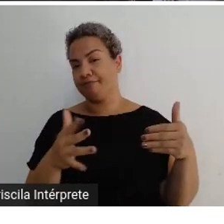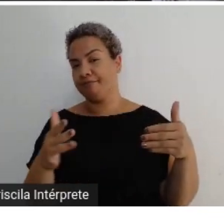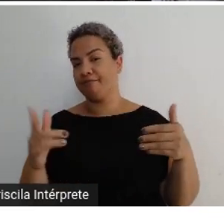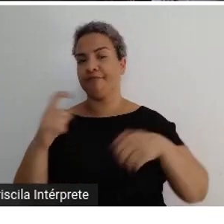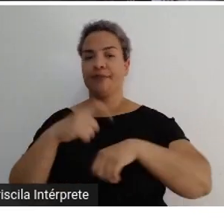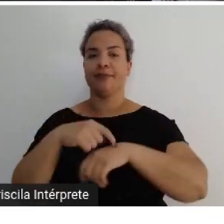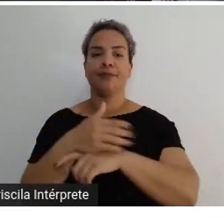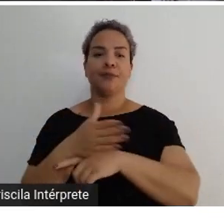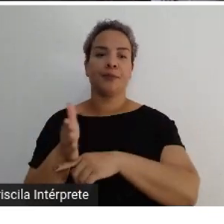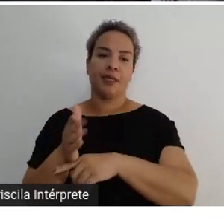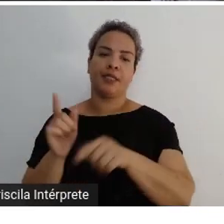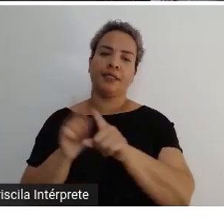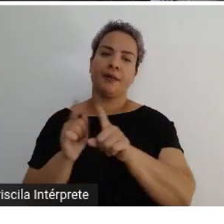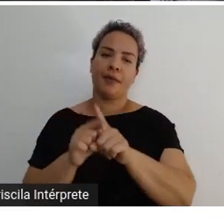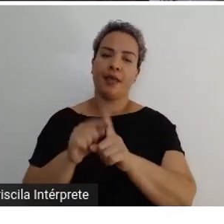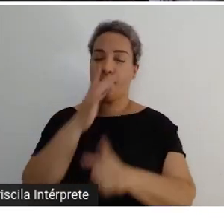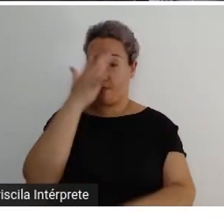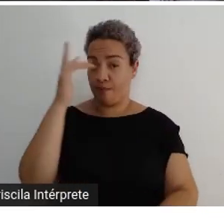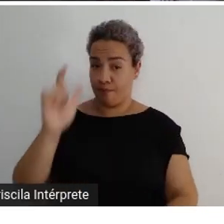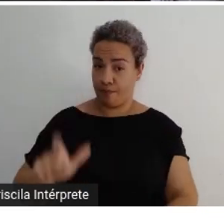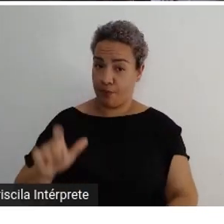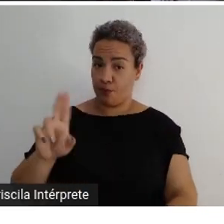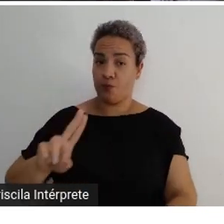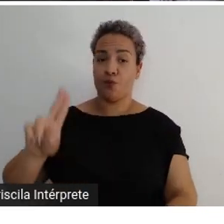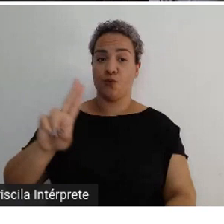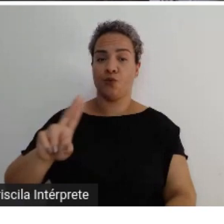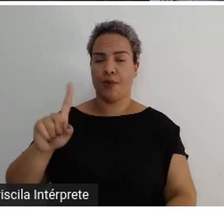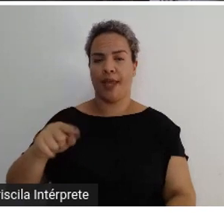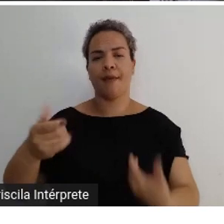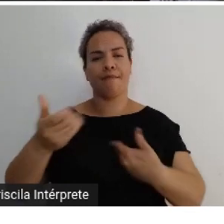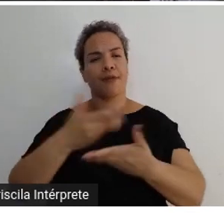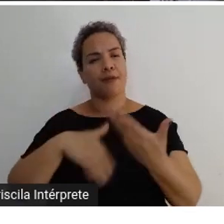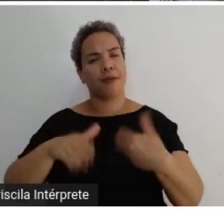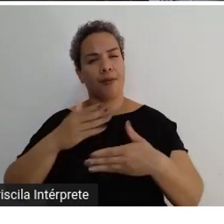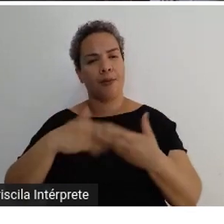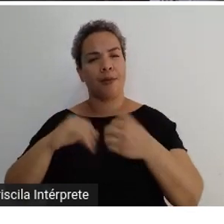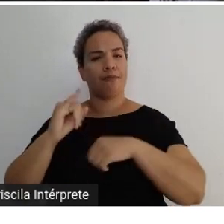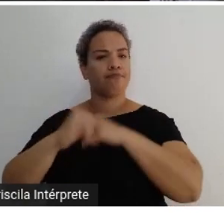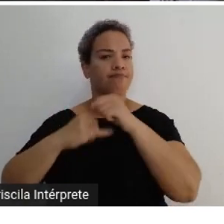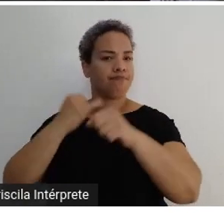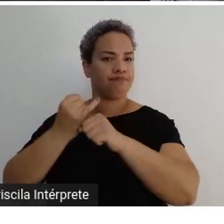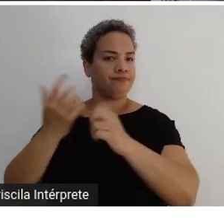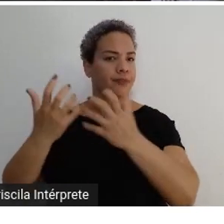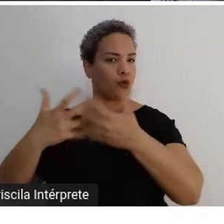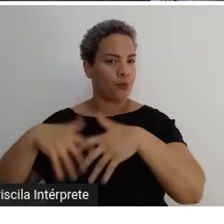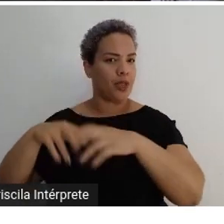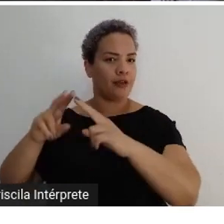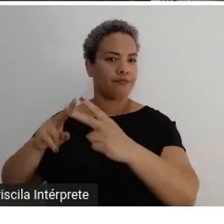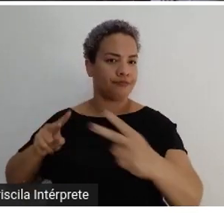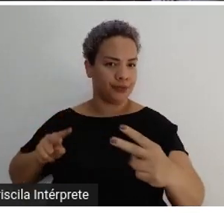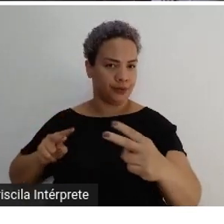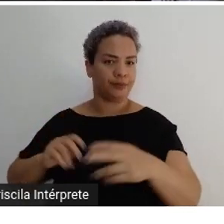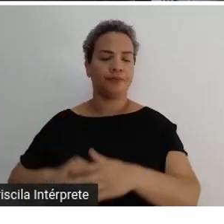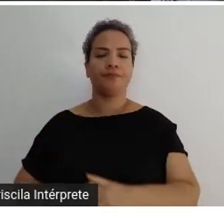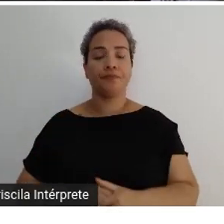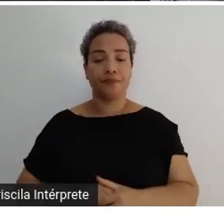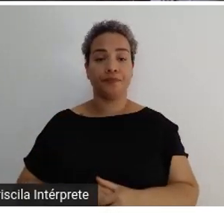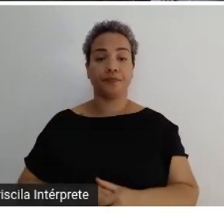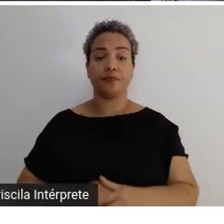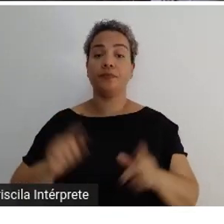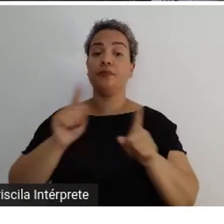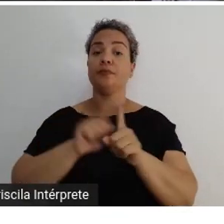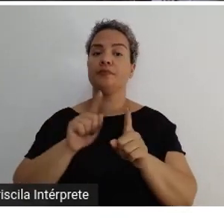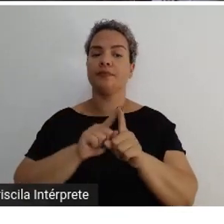da interação com o usuário, toda essa interação acontece de forma online, de forma automática, entra em ação o